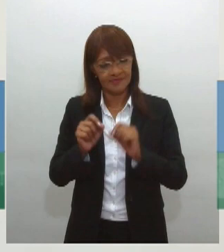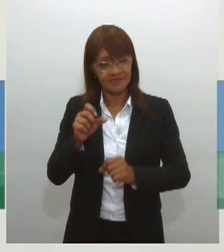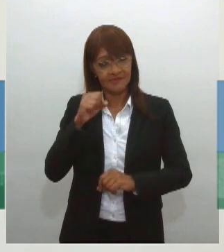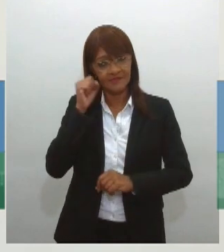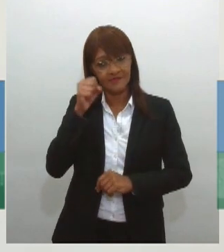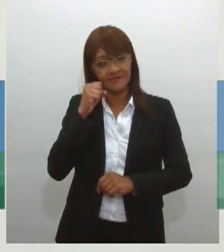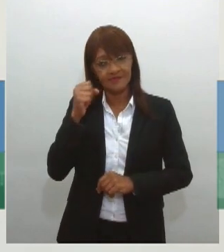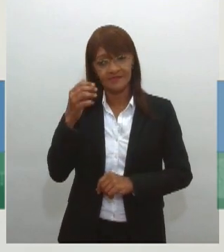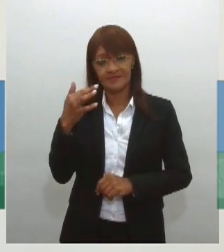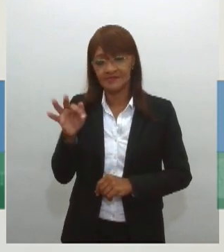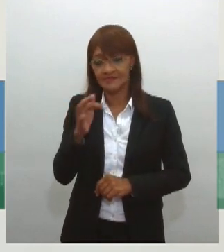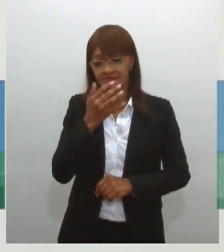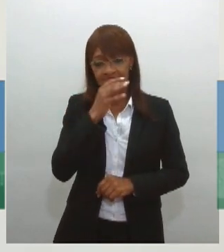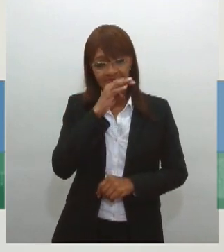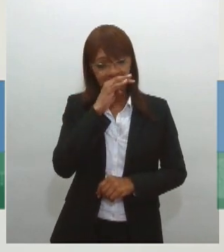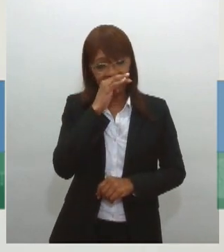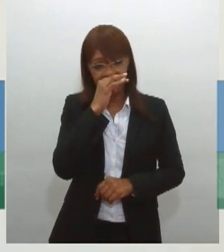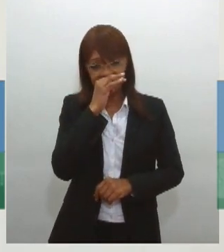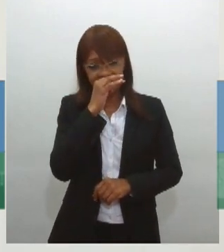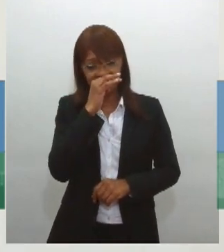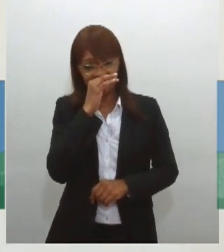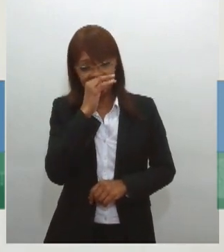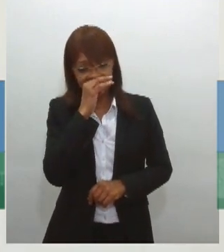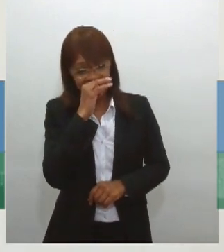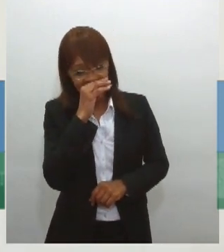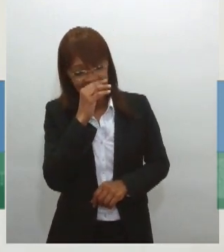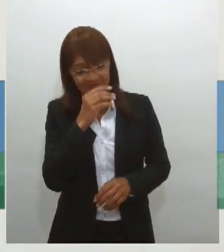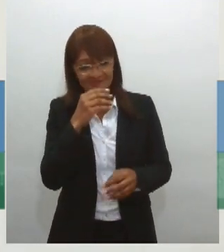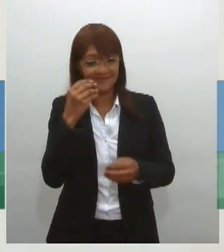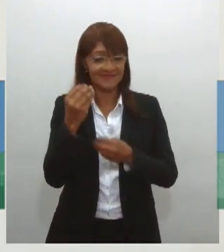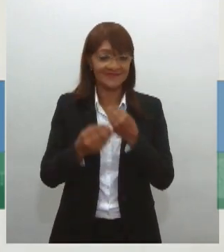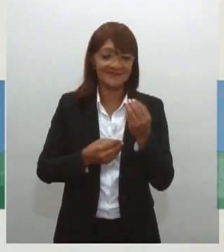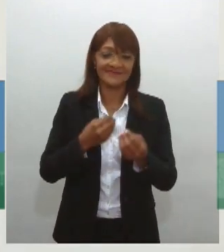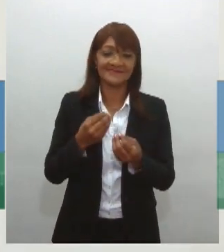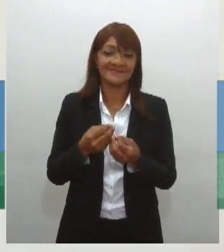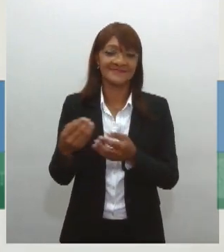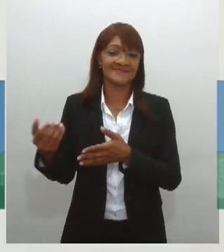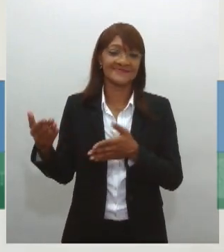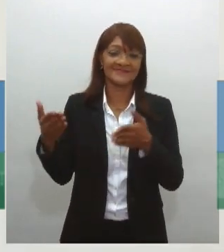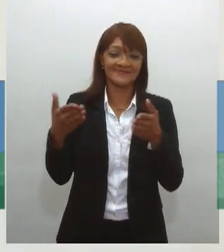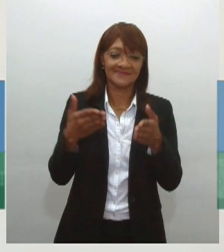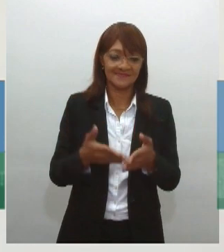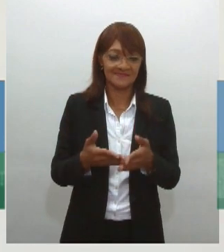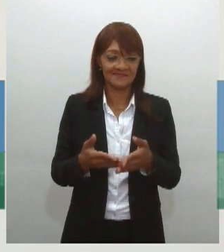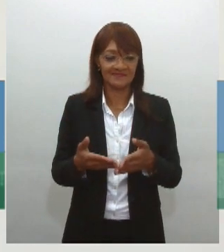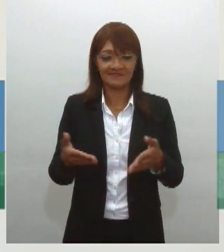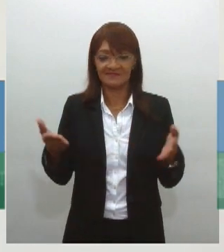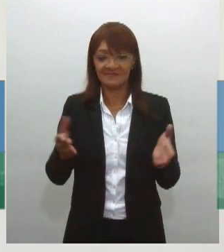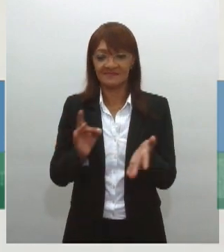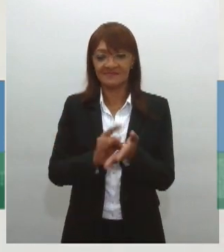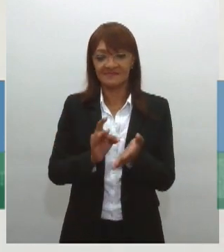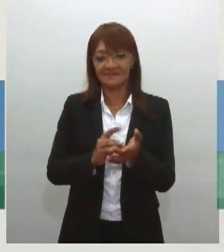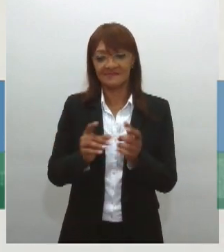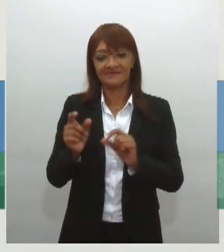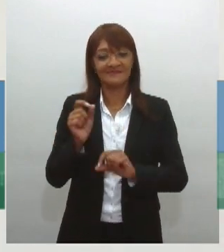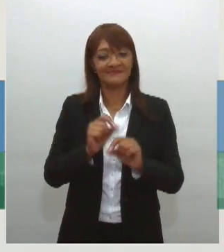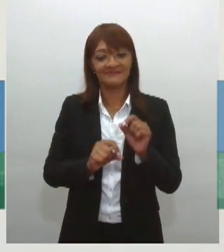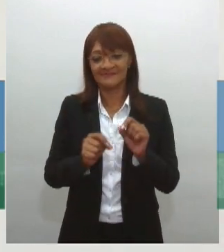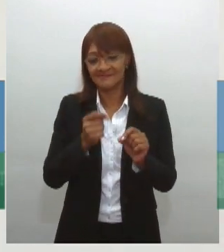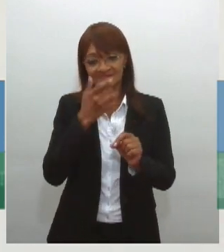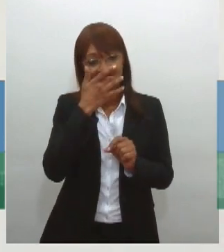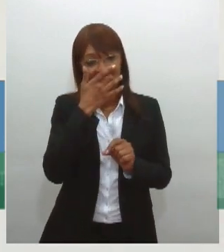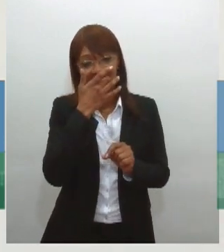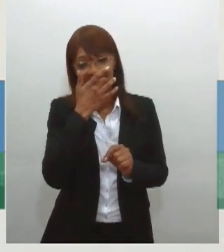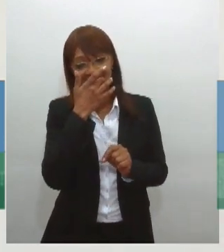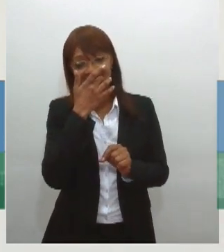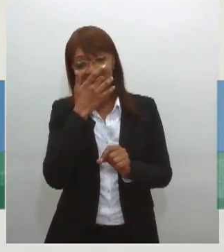quero dizer que foi também uma vitória nossa durante a 4ª Conferência Nacional de Cultura, que depois de 10 anos, né, a gente retoma